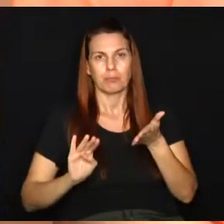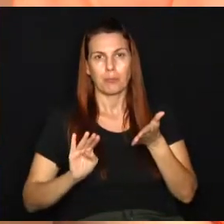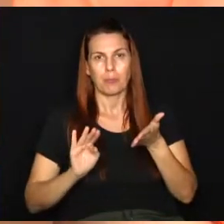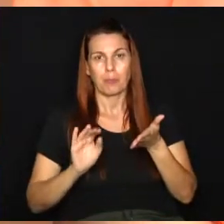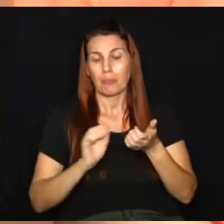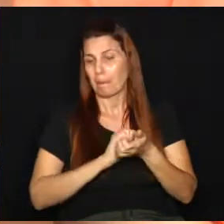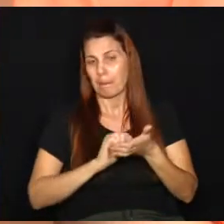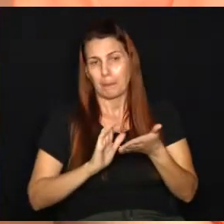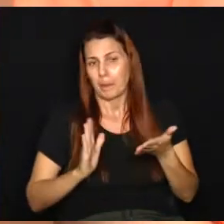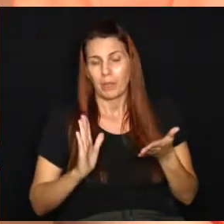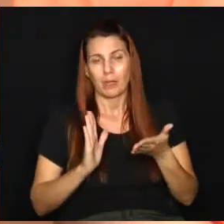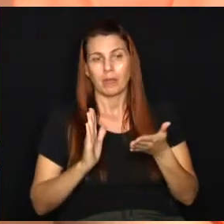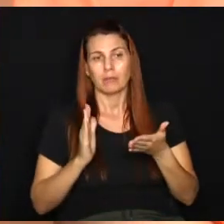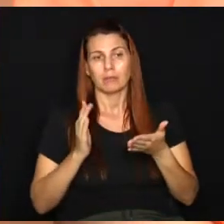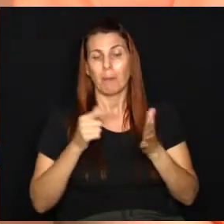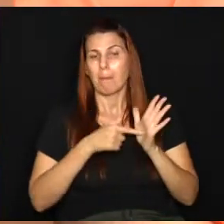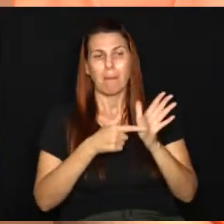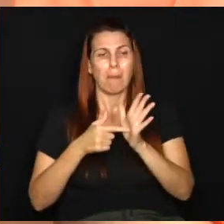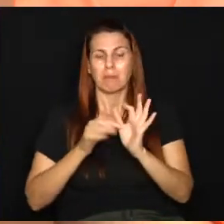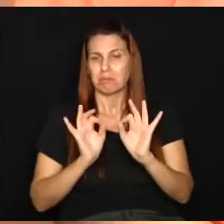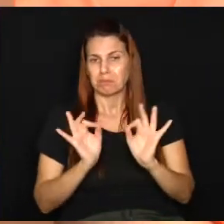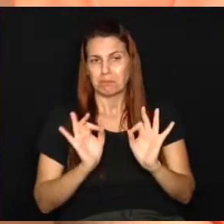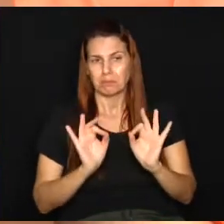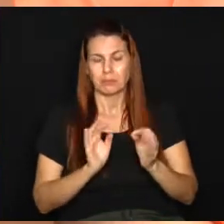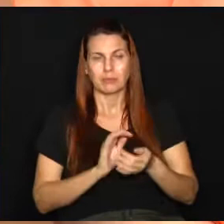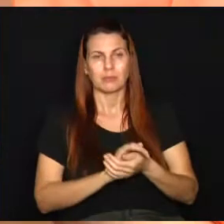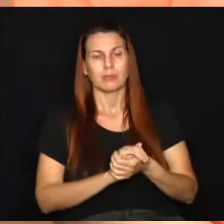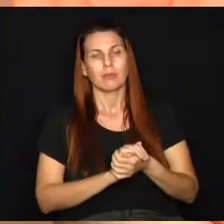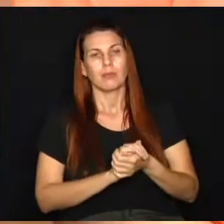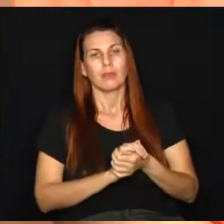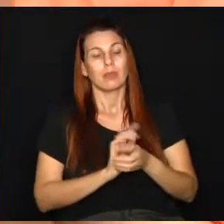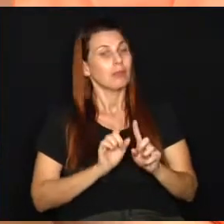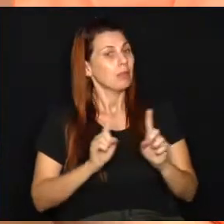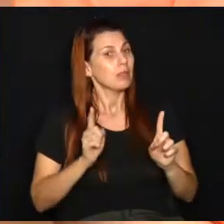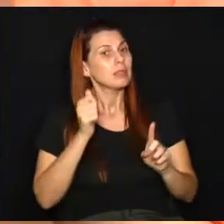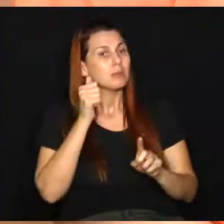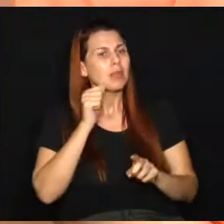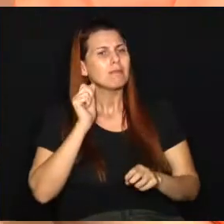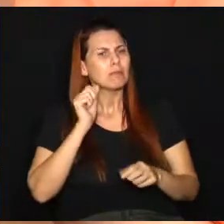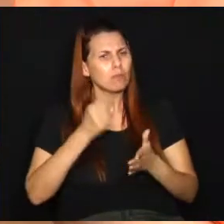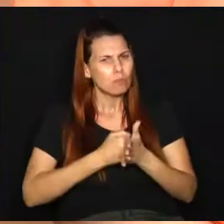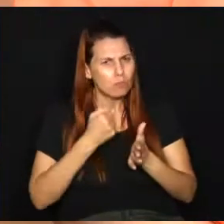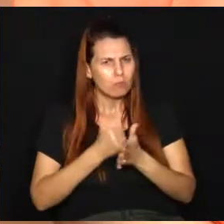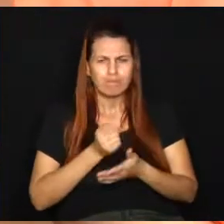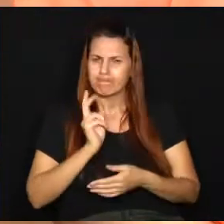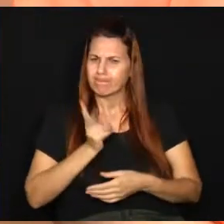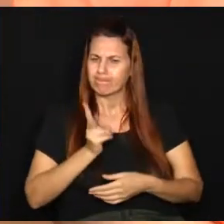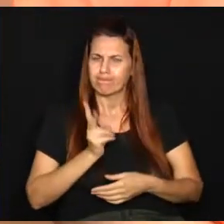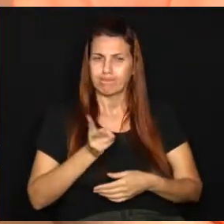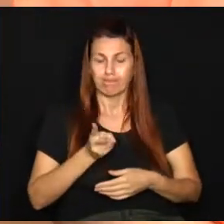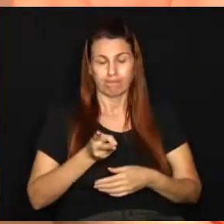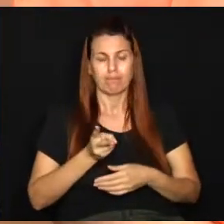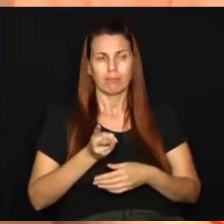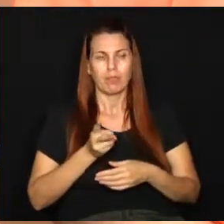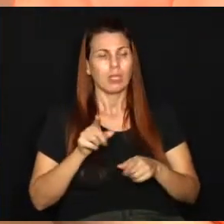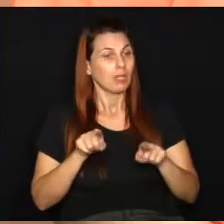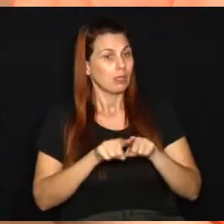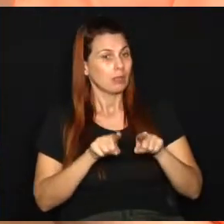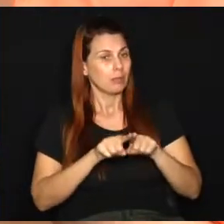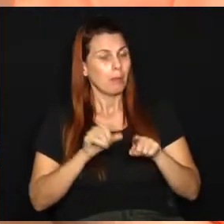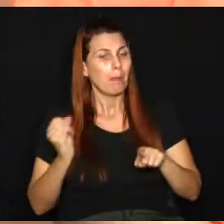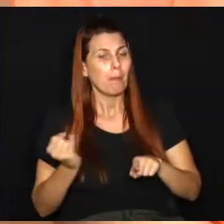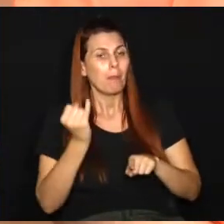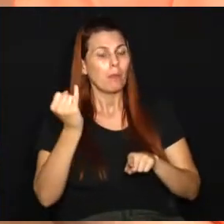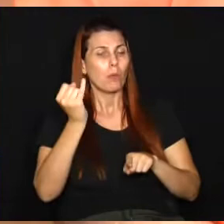apagou e não traz visibilidade. E as mulheres sempre lutaram. E uma questão que está colocada na